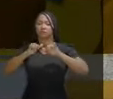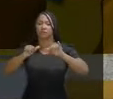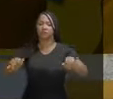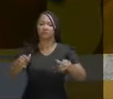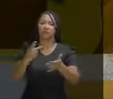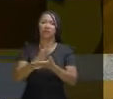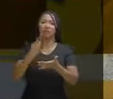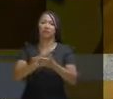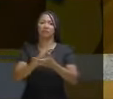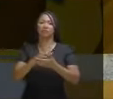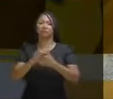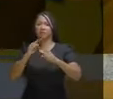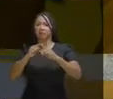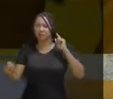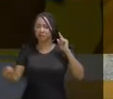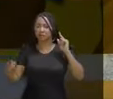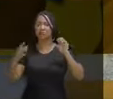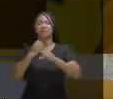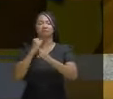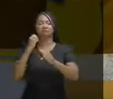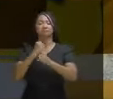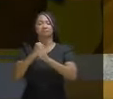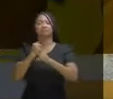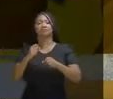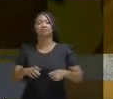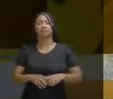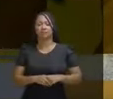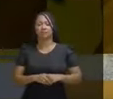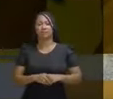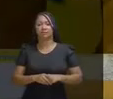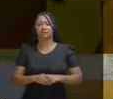ensejar a desaprovação das contas,